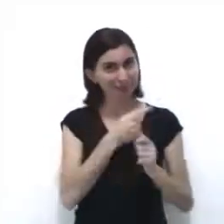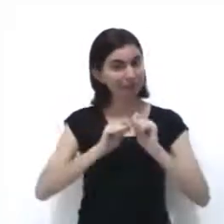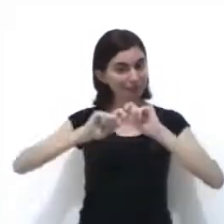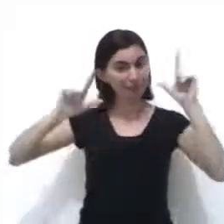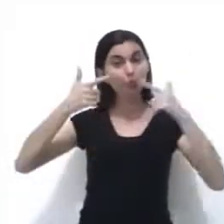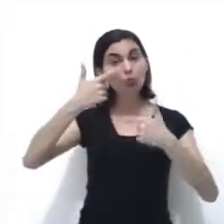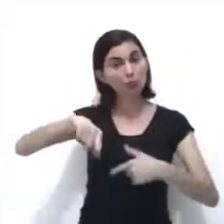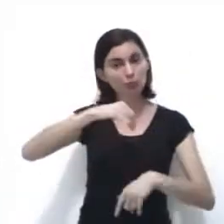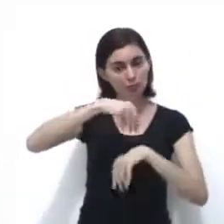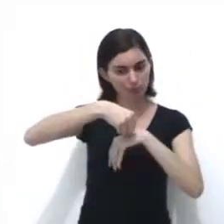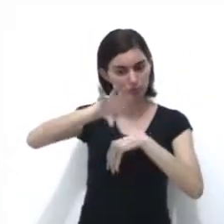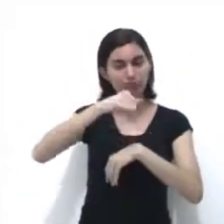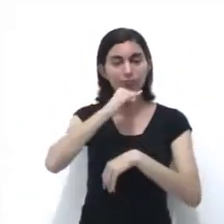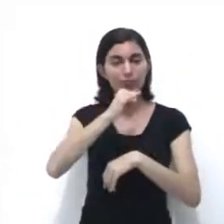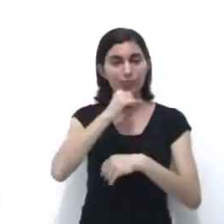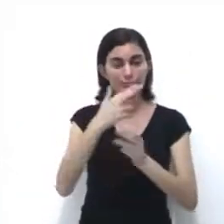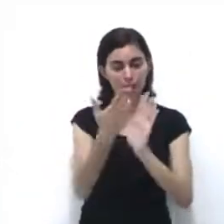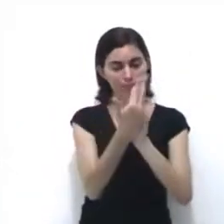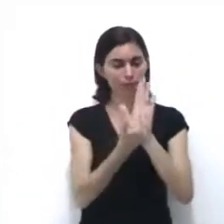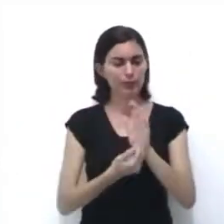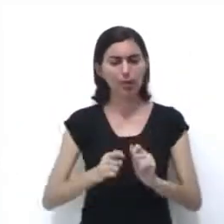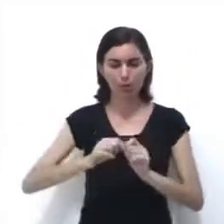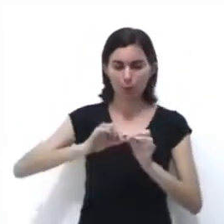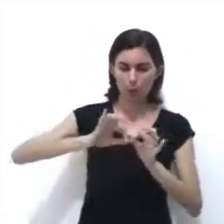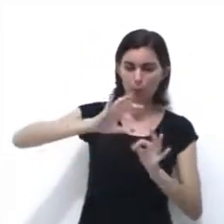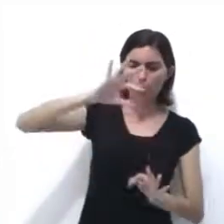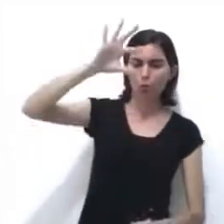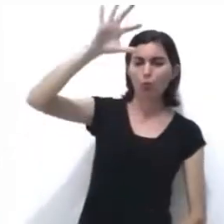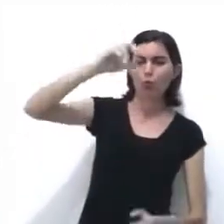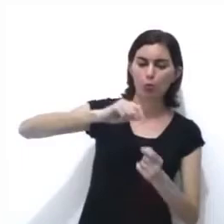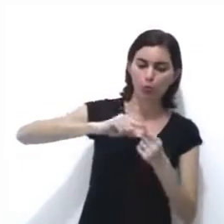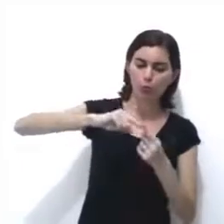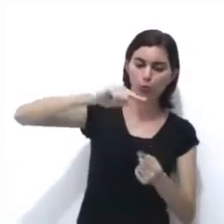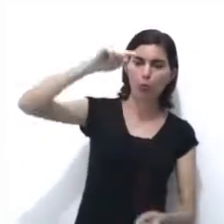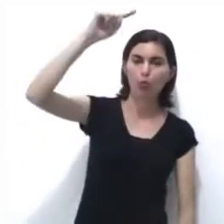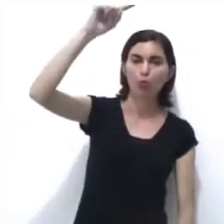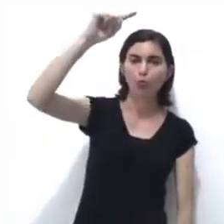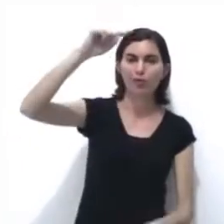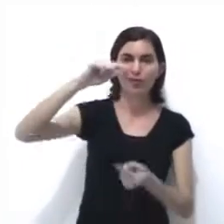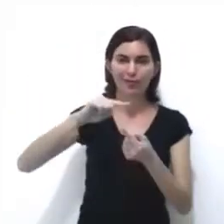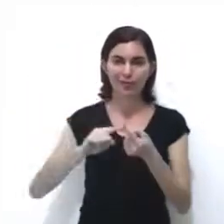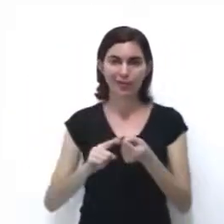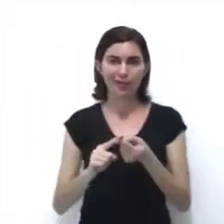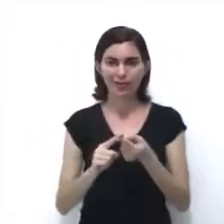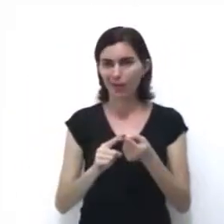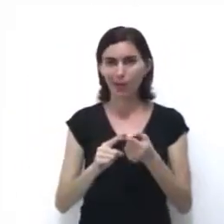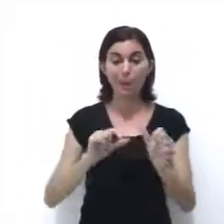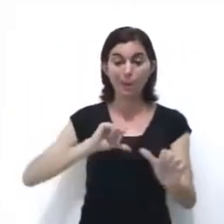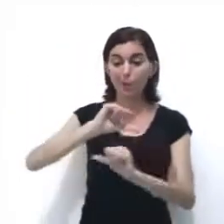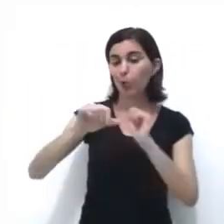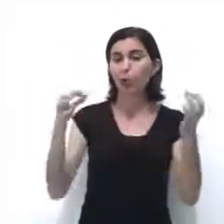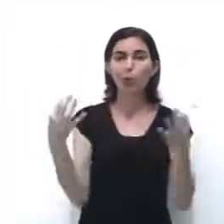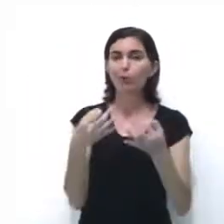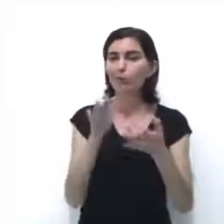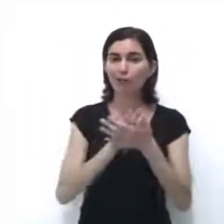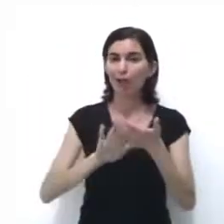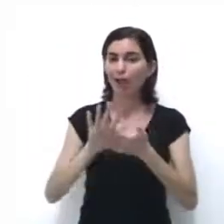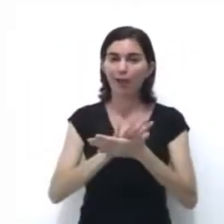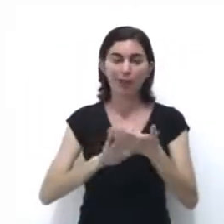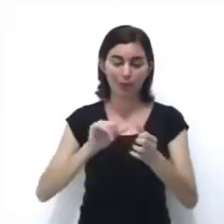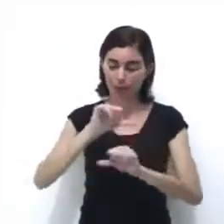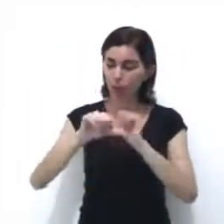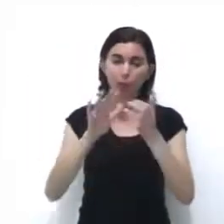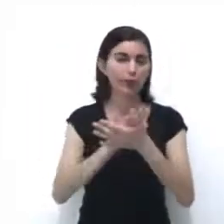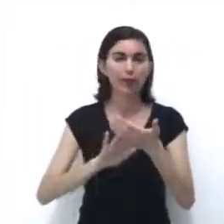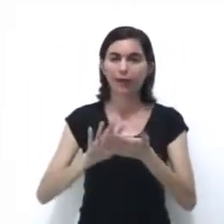aí? Outro exemplo onde a figura é ampliada e reduzida sem que sofra alteração